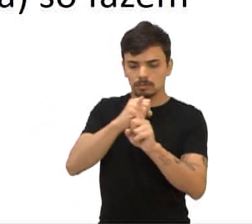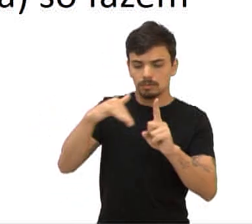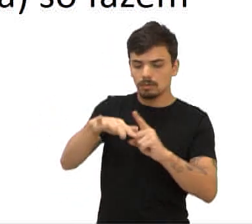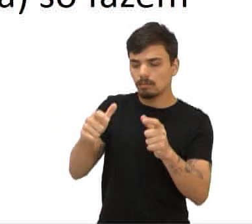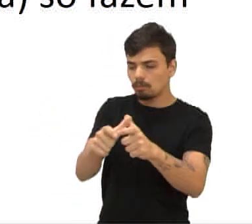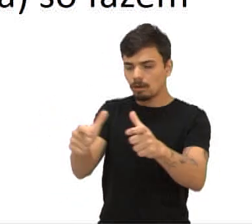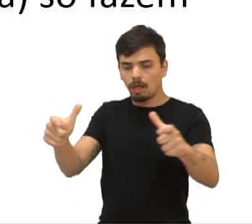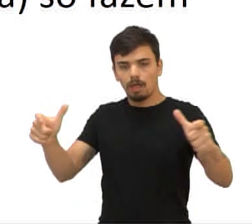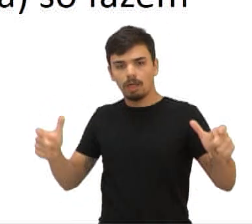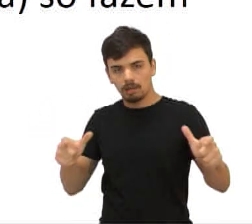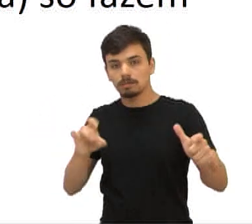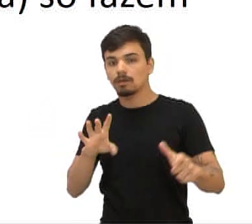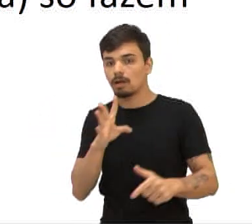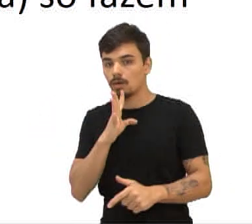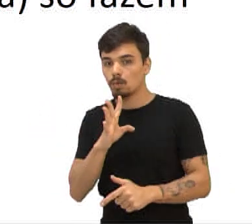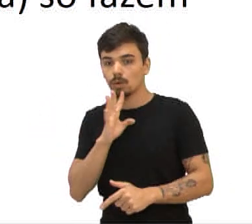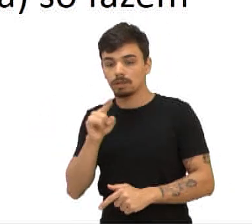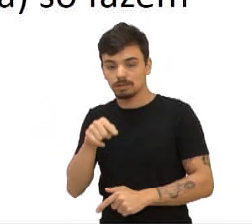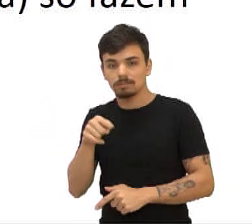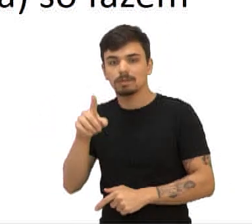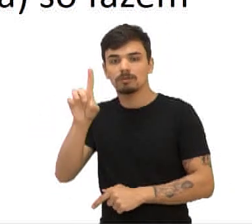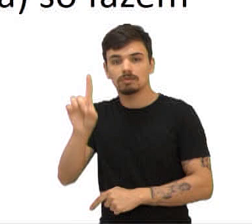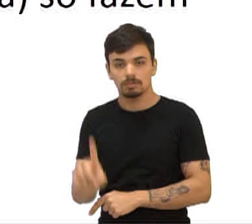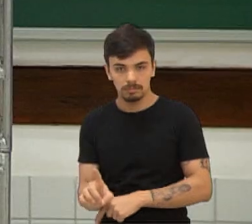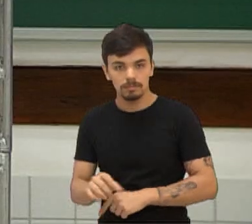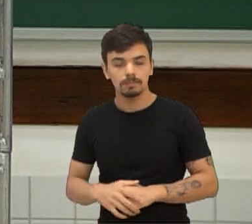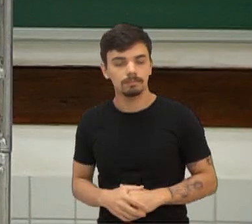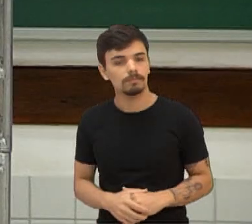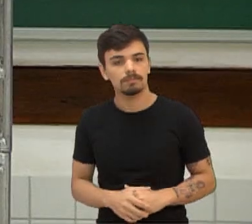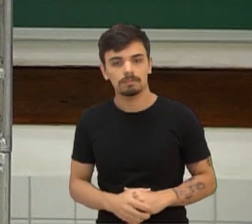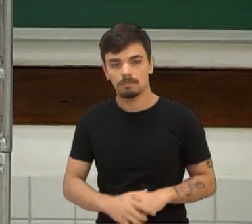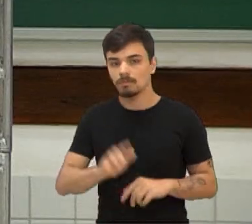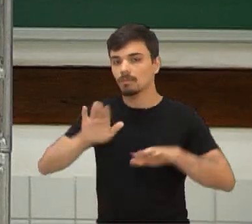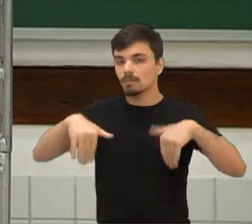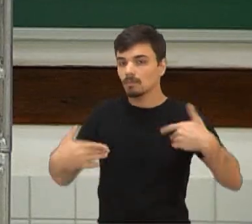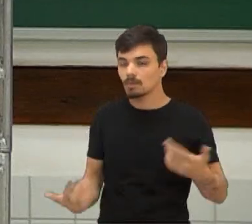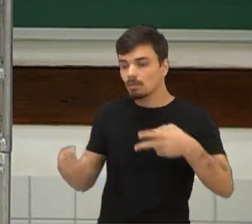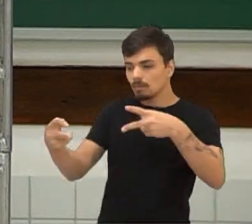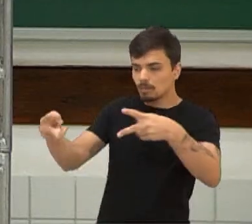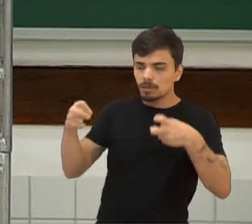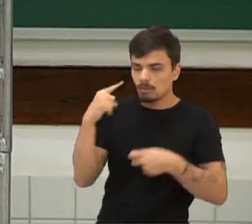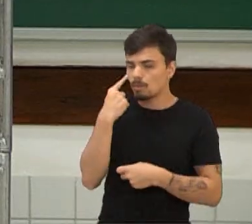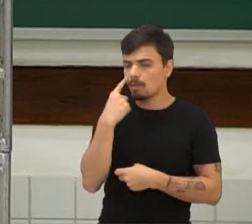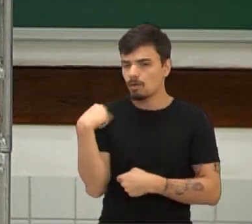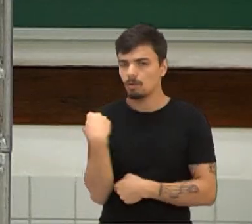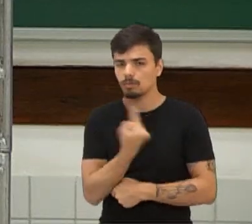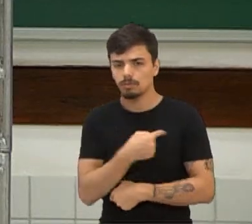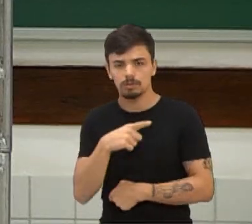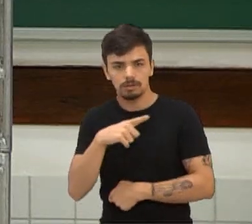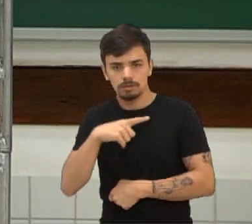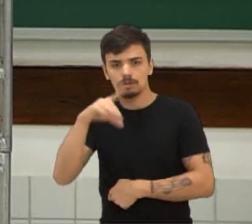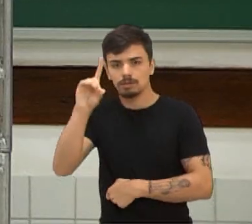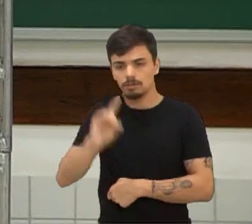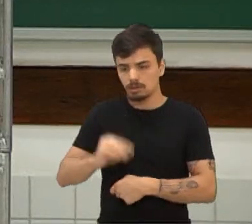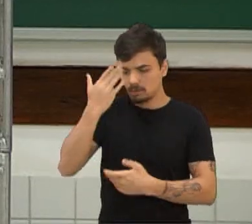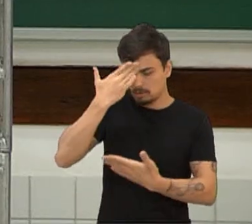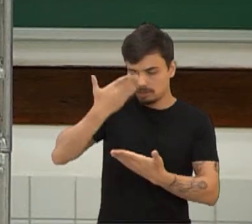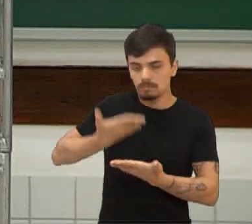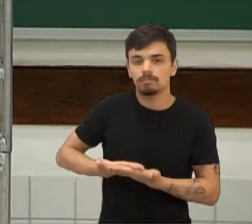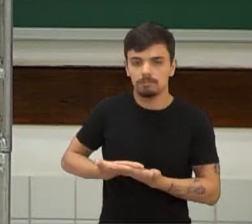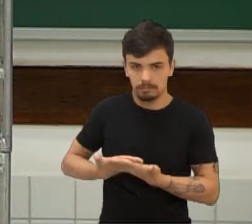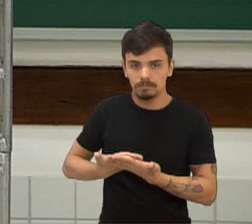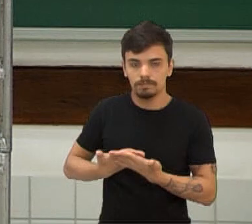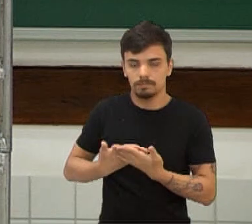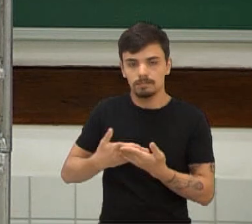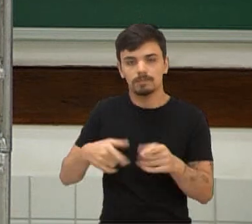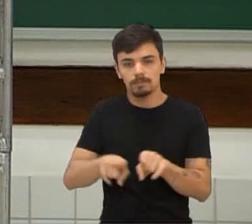ampla, na qual se reconhece esse mesmo direito. Então, pensemos, todos nós temos direito à liberdade de crença, as nossas